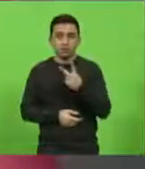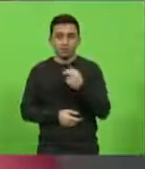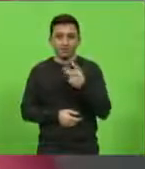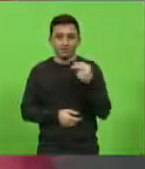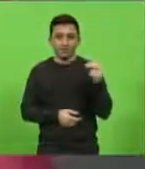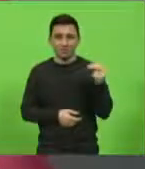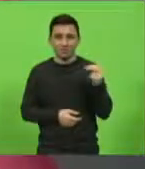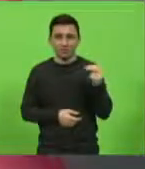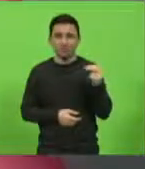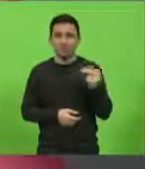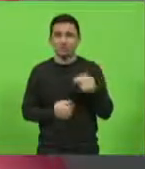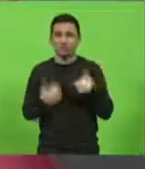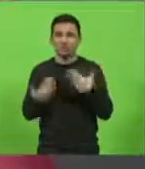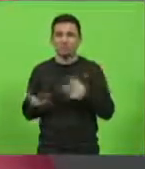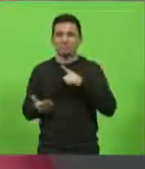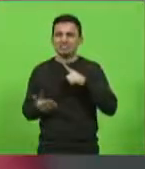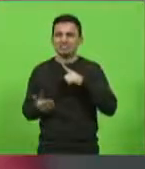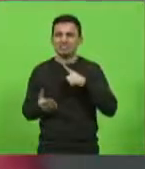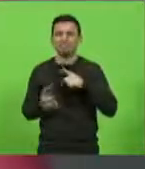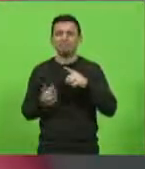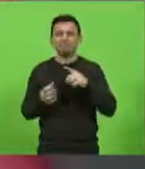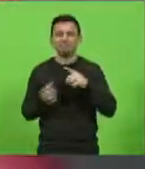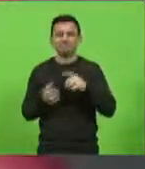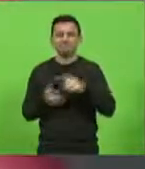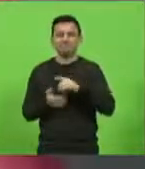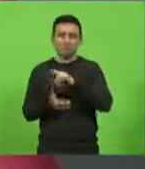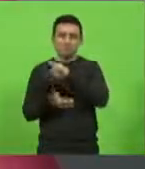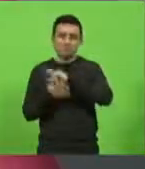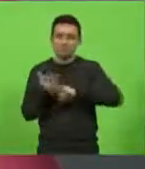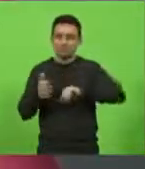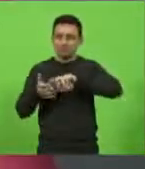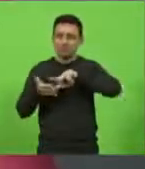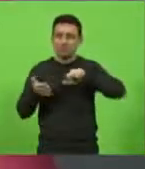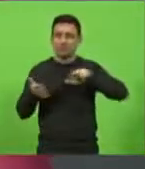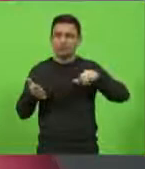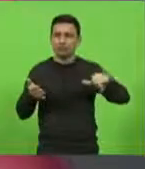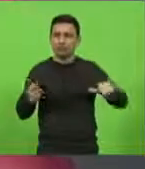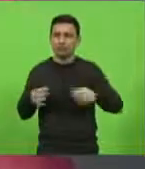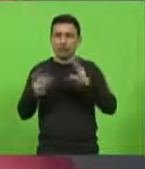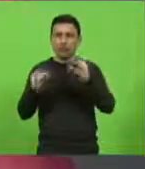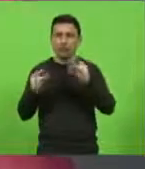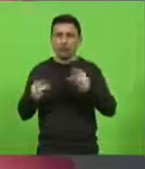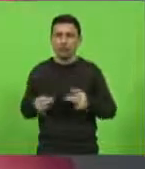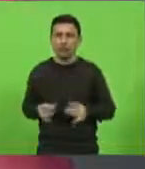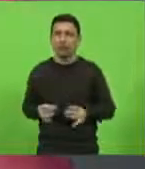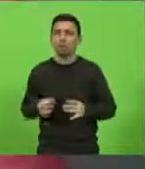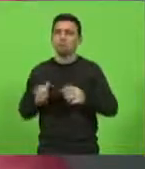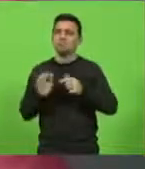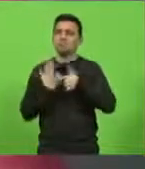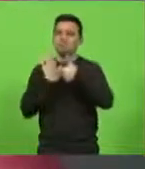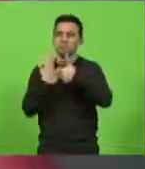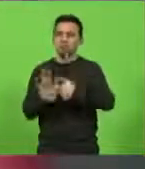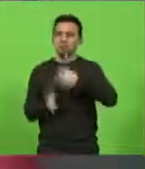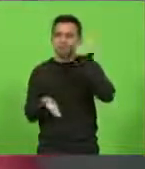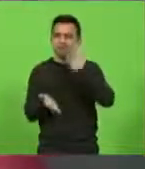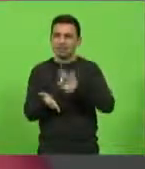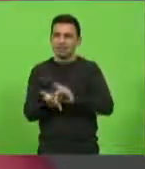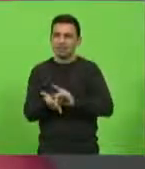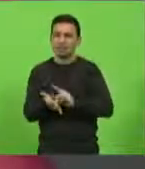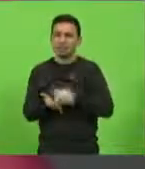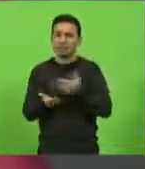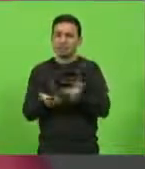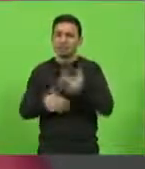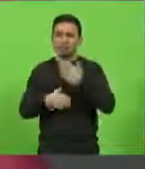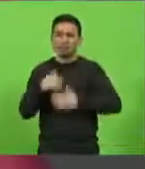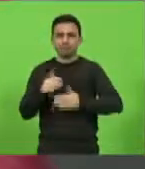foi instruída com extensa documentação se suficientemente comprova a prática do crime de responsabilidade denunciado a